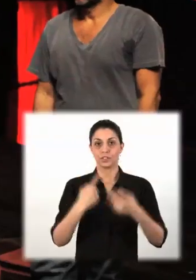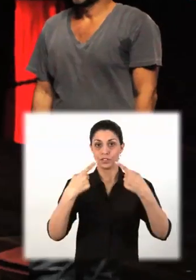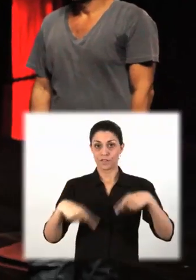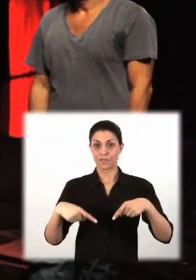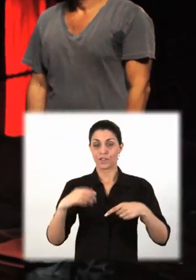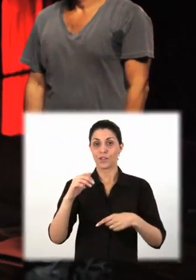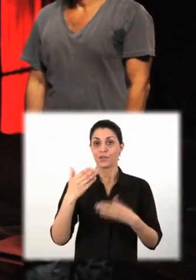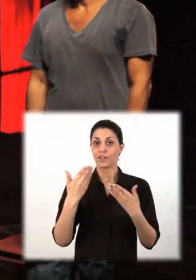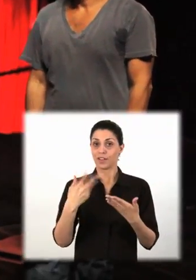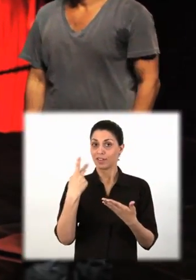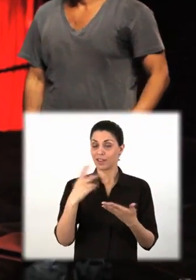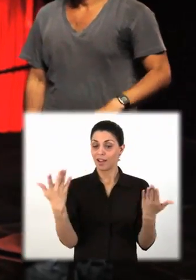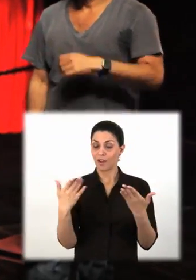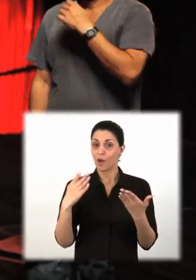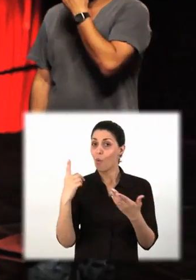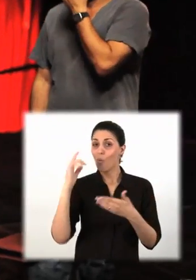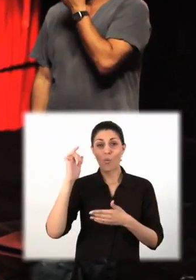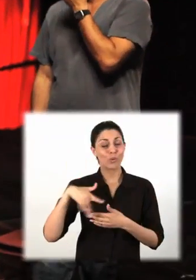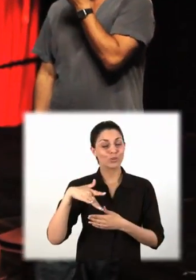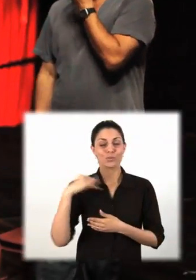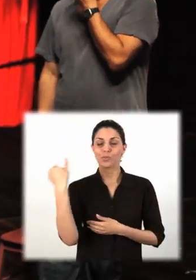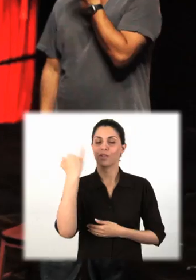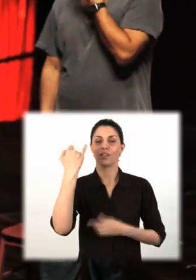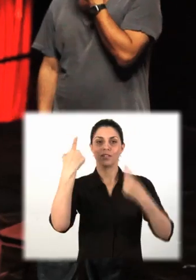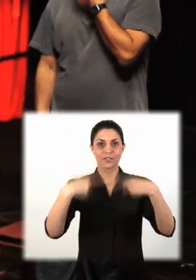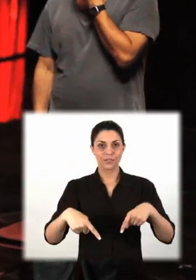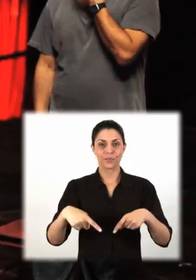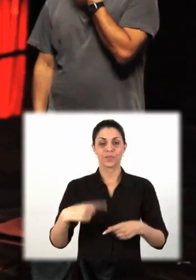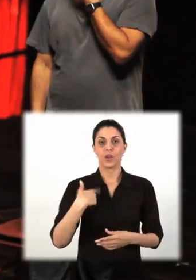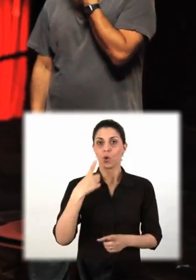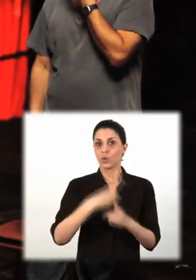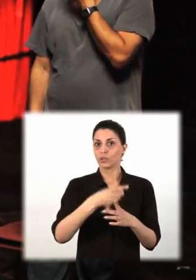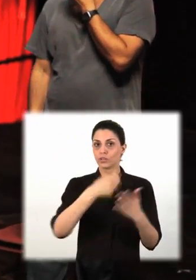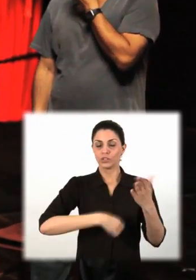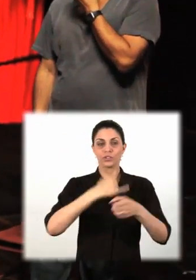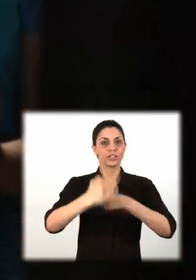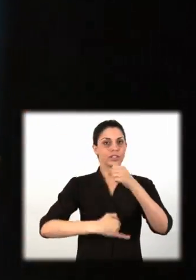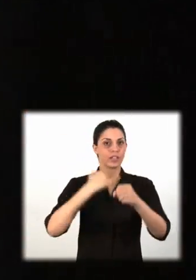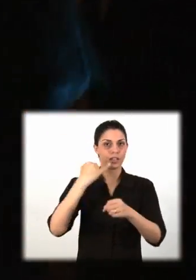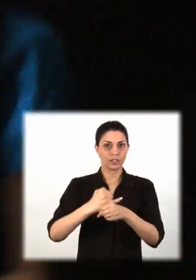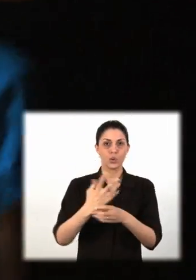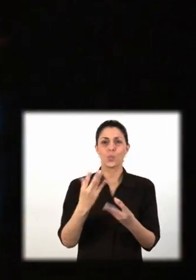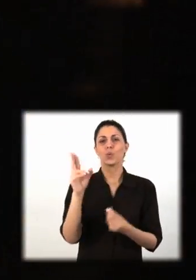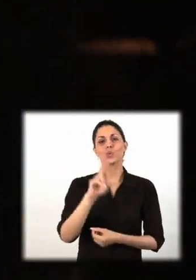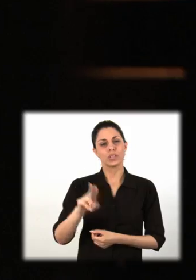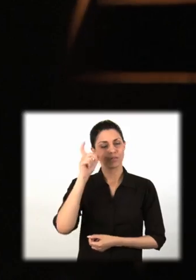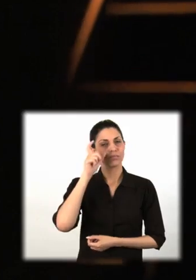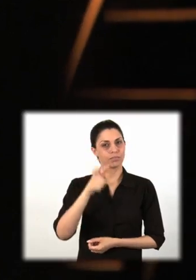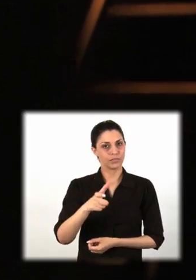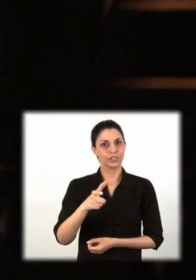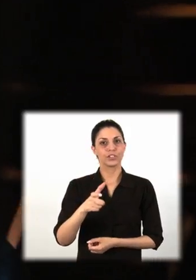O desafio da Ângela agora, o último e grande desafio, é o seguinte. Eu achei um texto aqui da internet, muito usado,